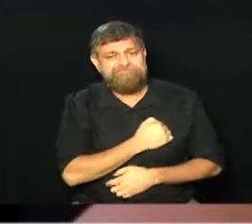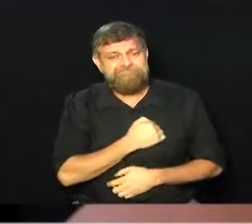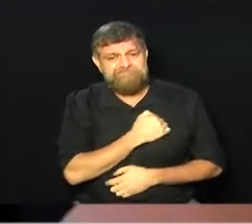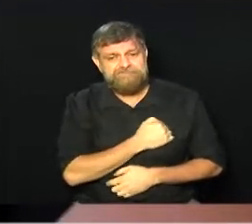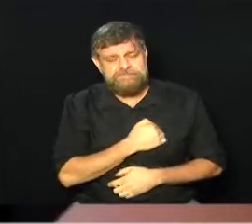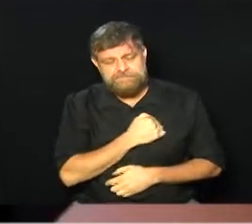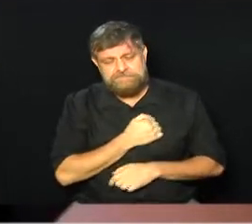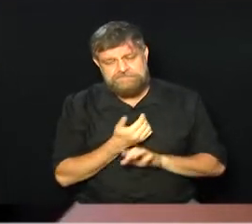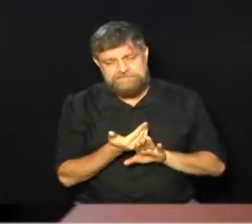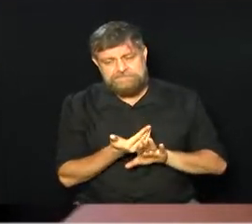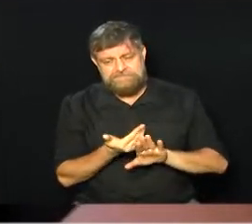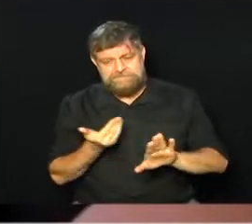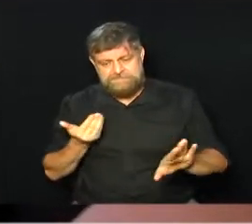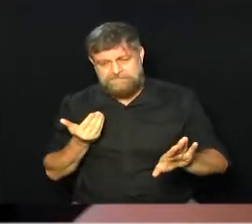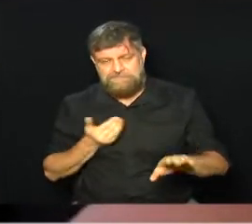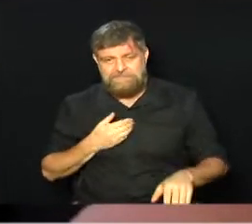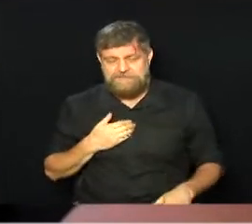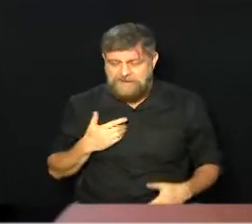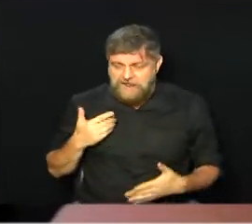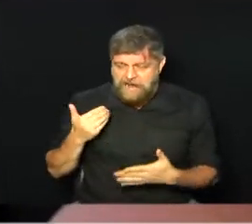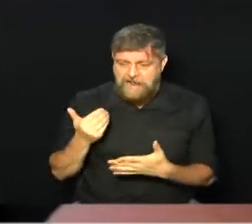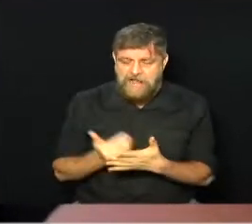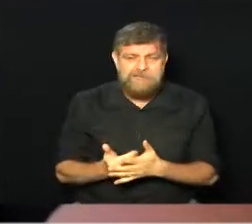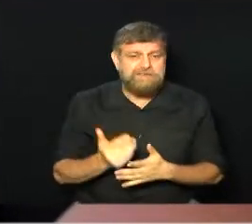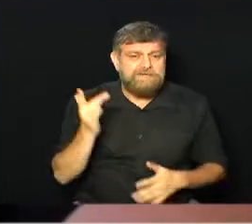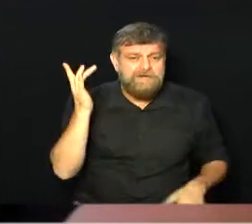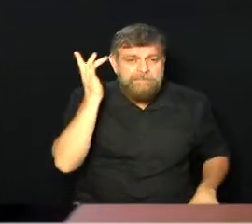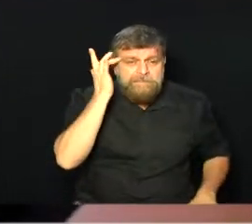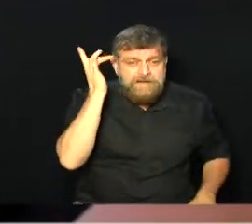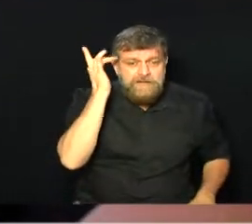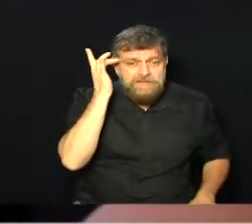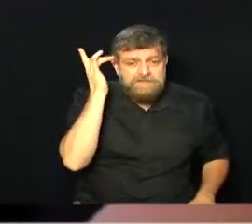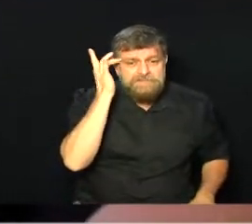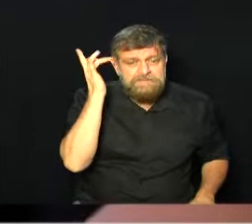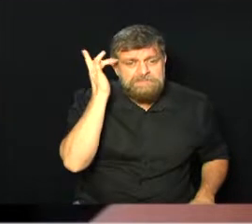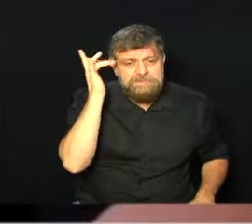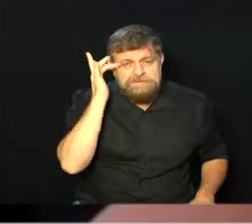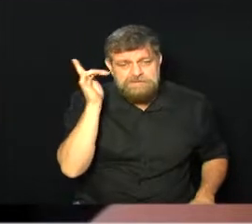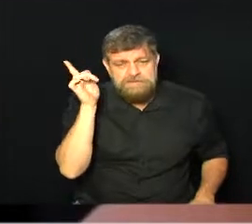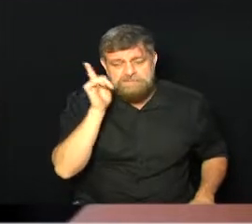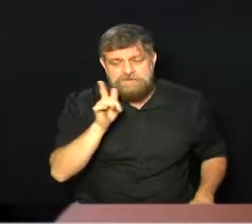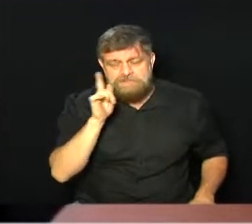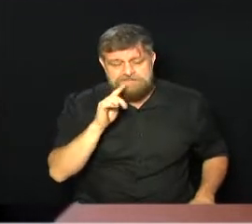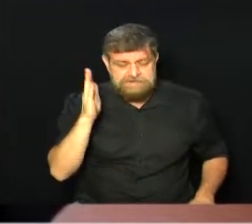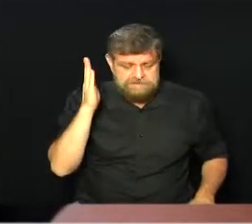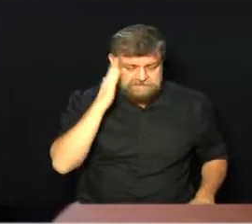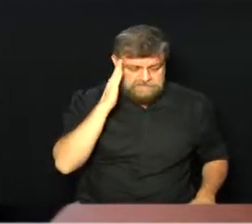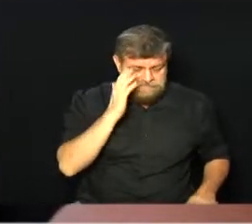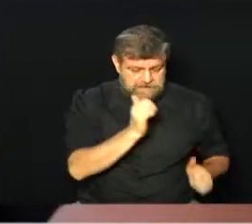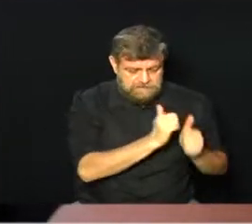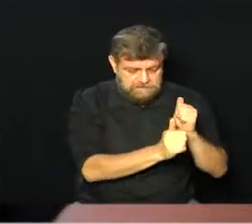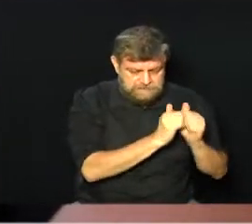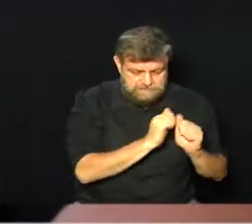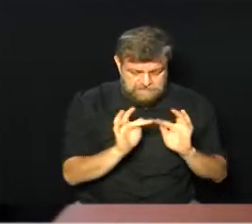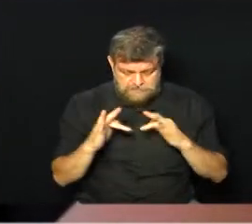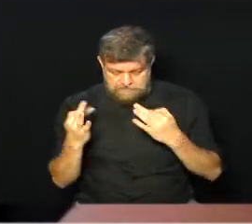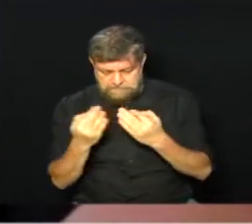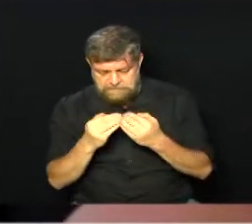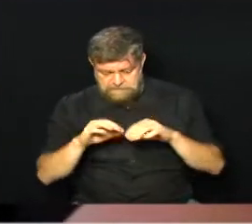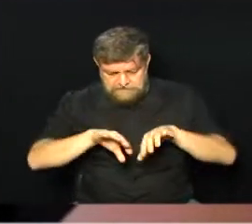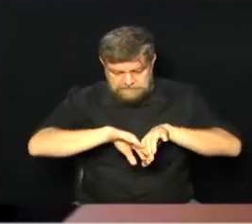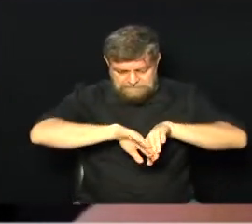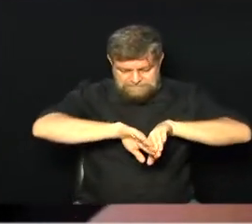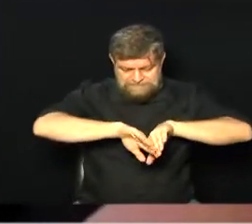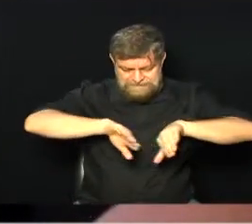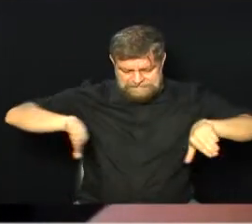você atingir uma maturidade para conseguir conciliar distância, futebol, família, tudo, é